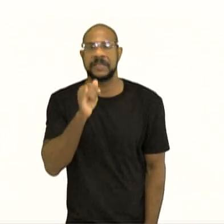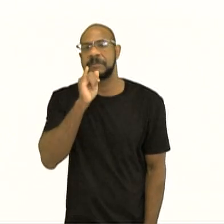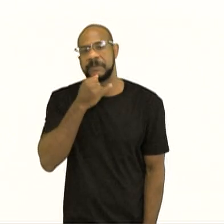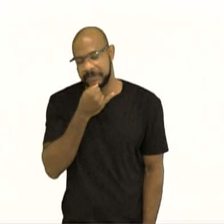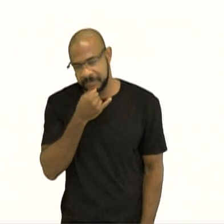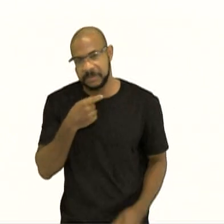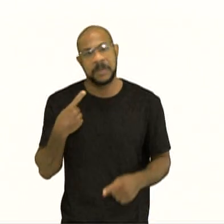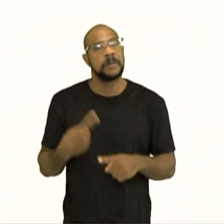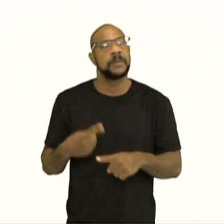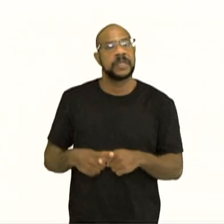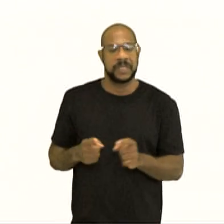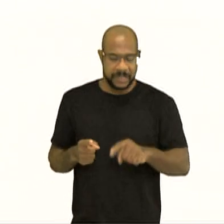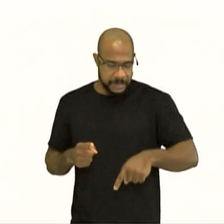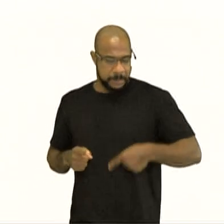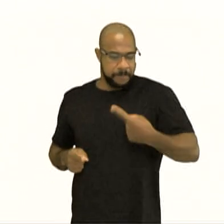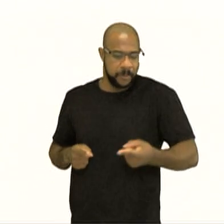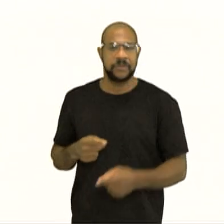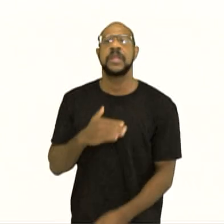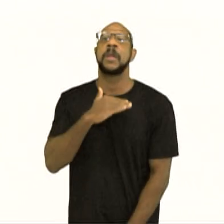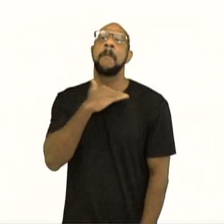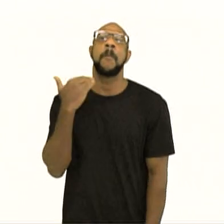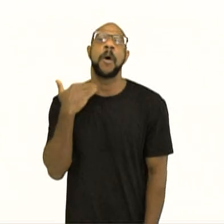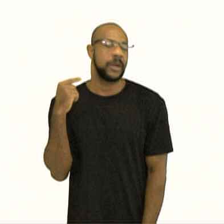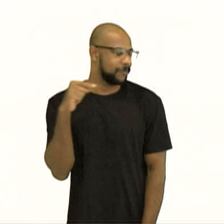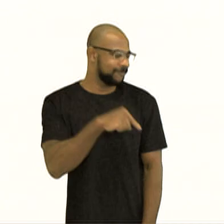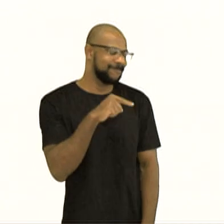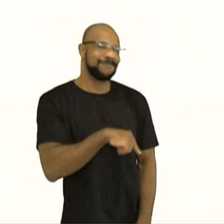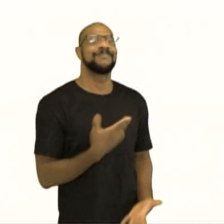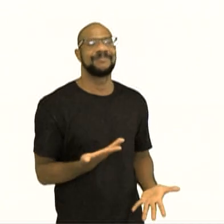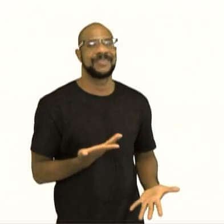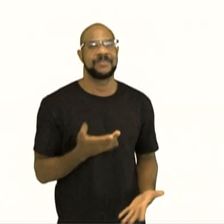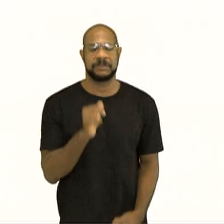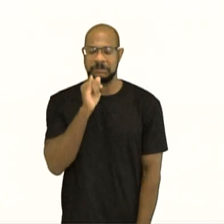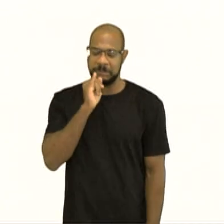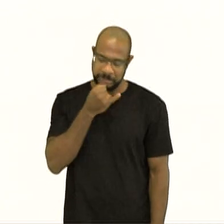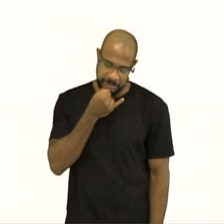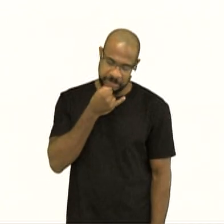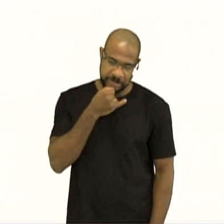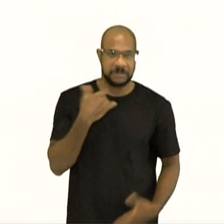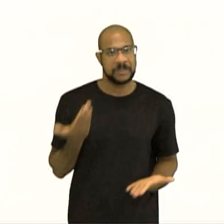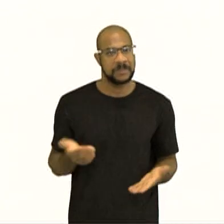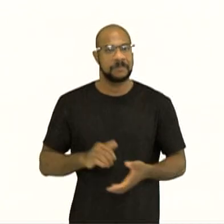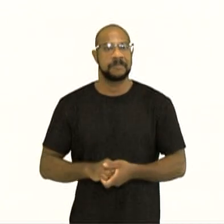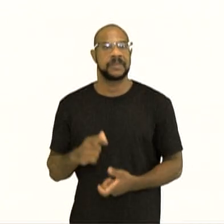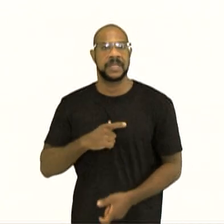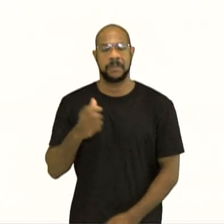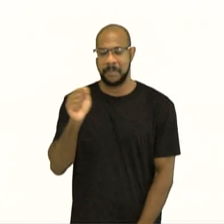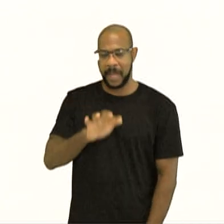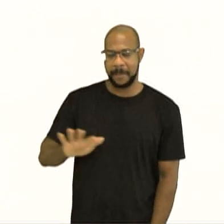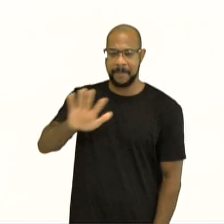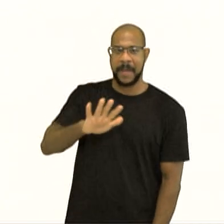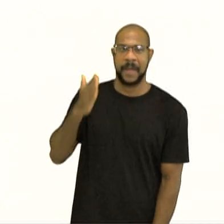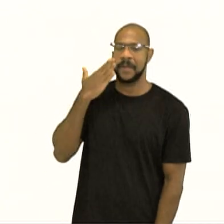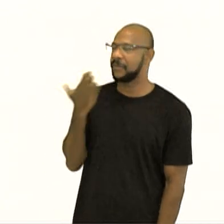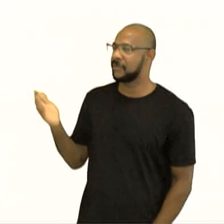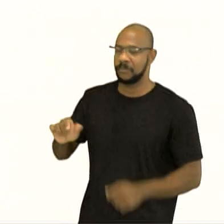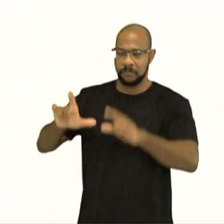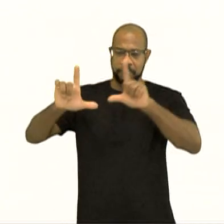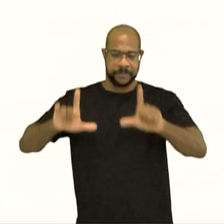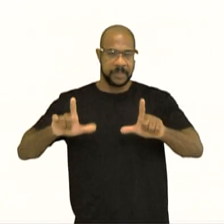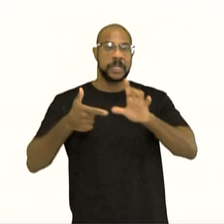ateniense após a morte de seu mestre Sócrates. Aqui nós temos uma imagem, um quadro